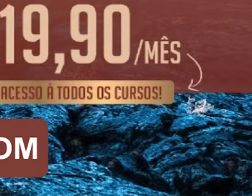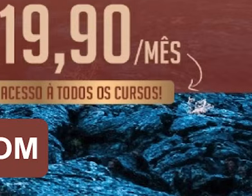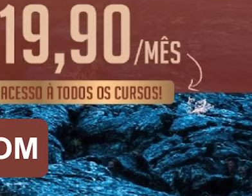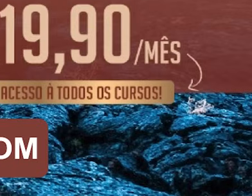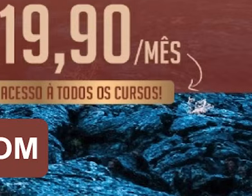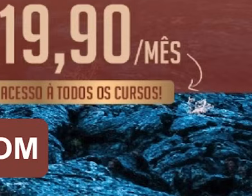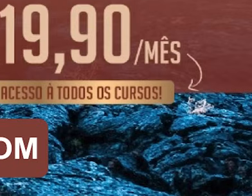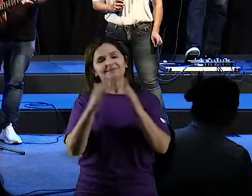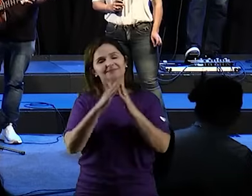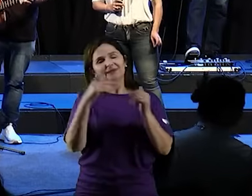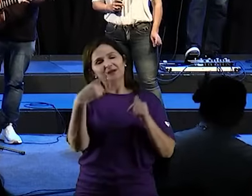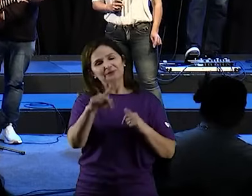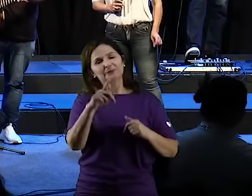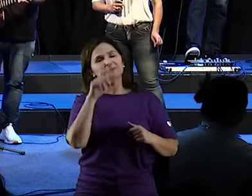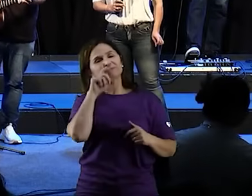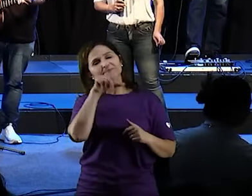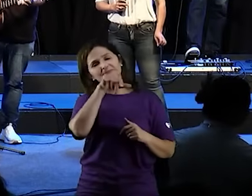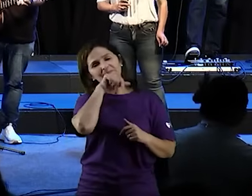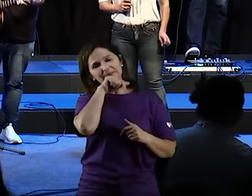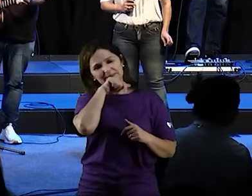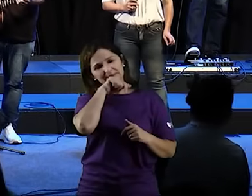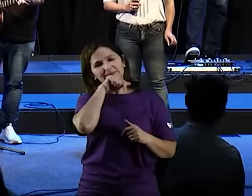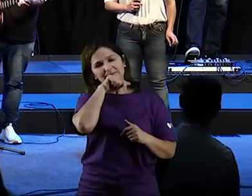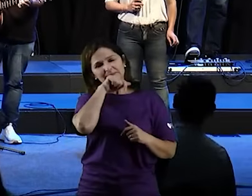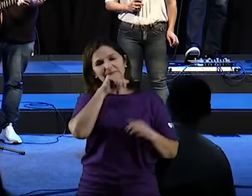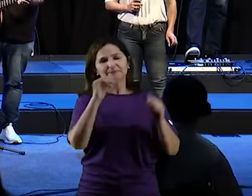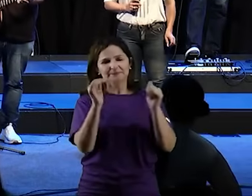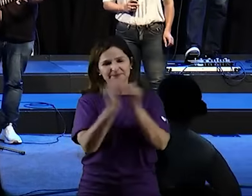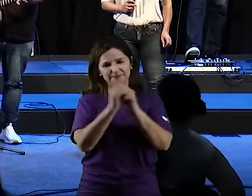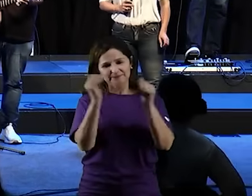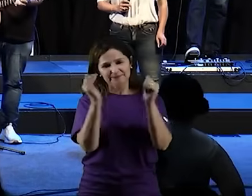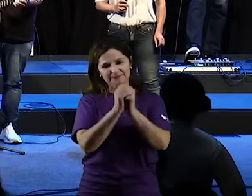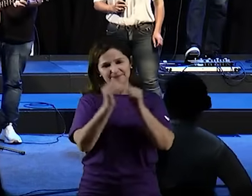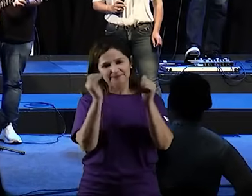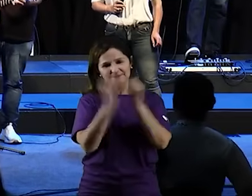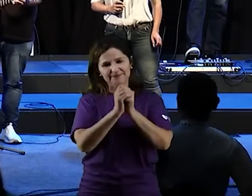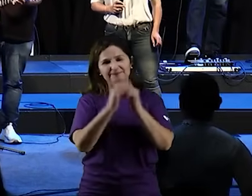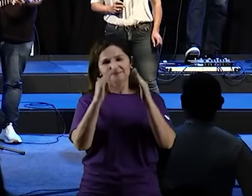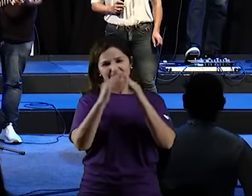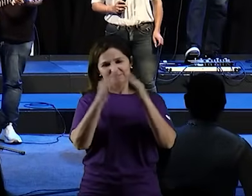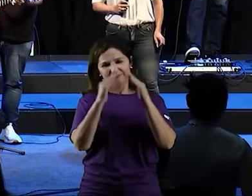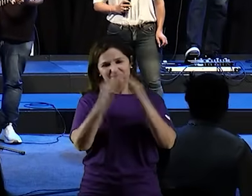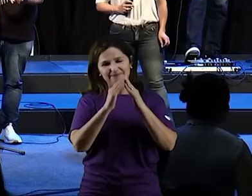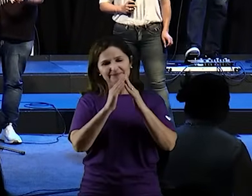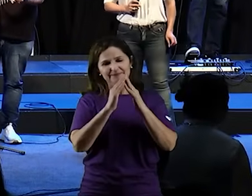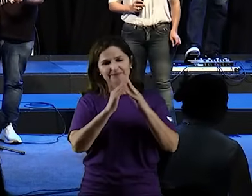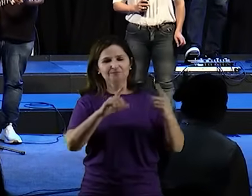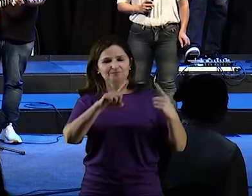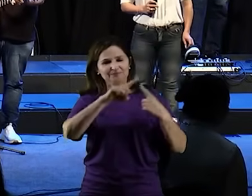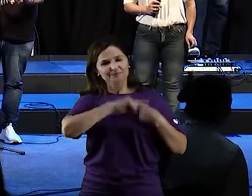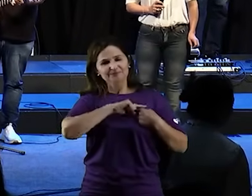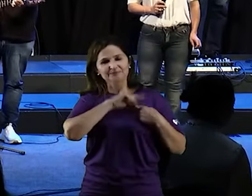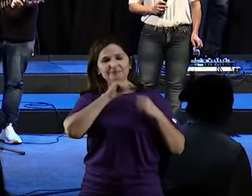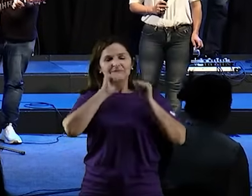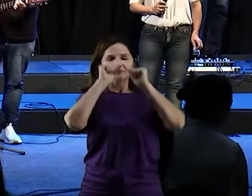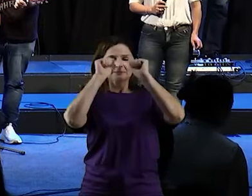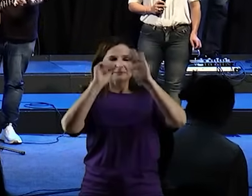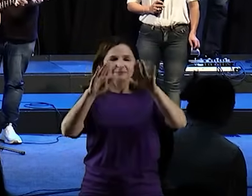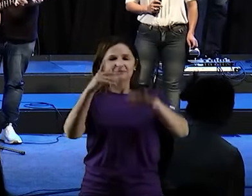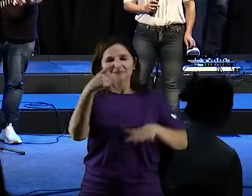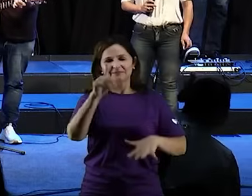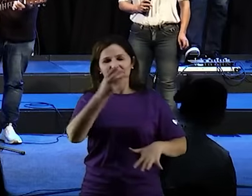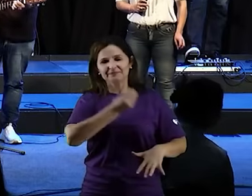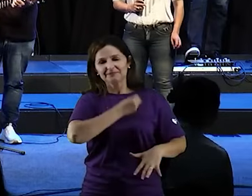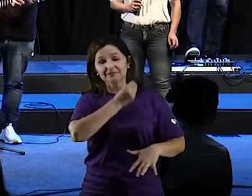pai é assim que Jesus chama é casa de oração para todos os povos bor retio existe para abençoar sua vida se você não tem